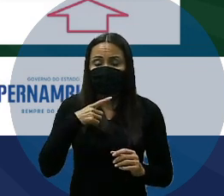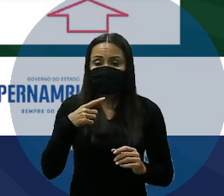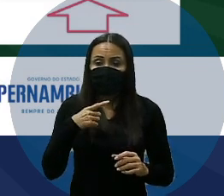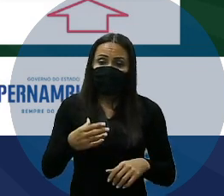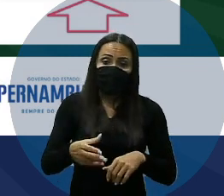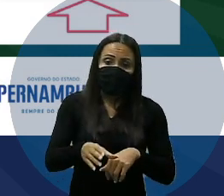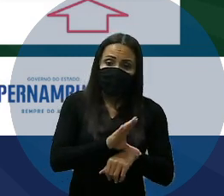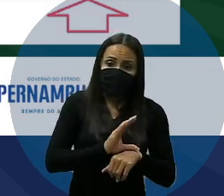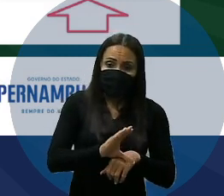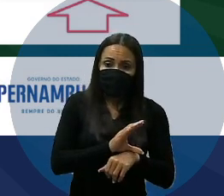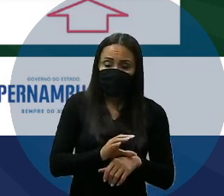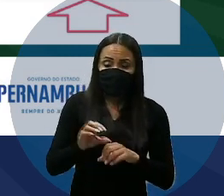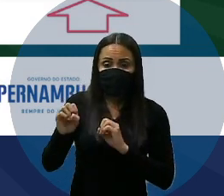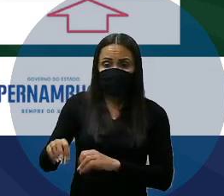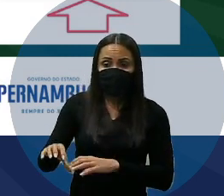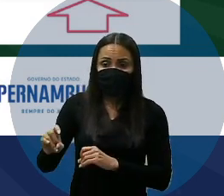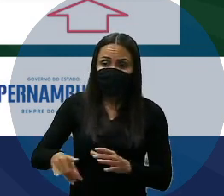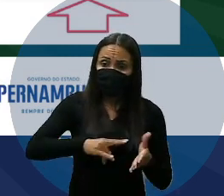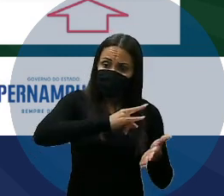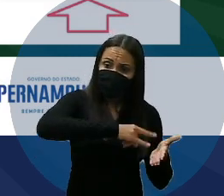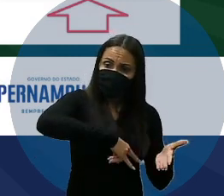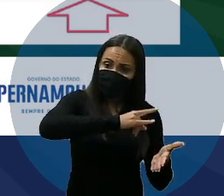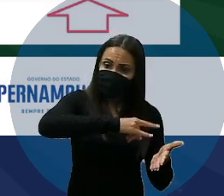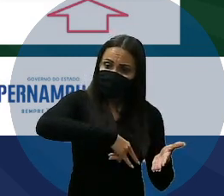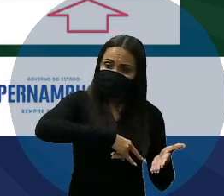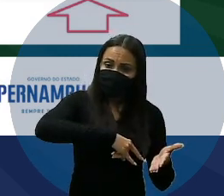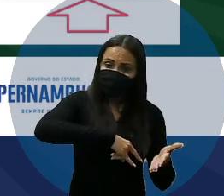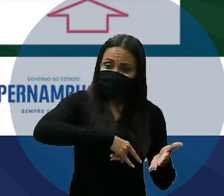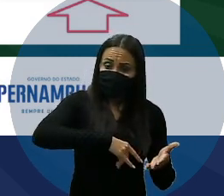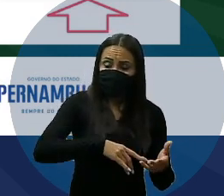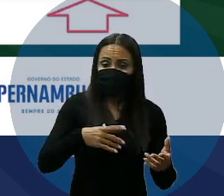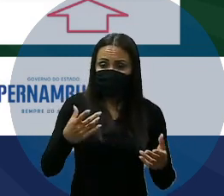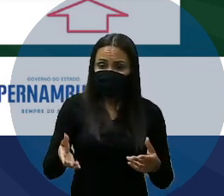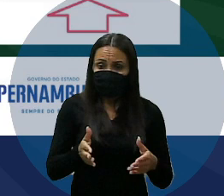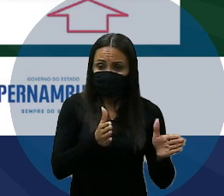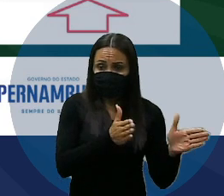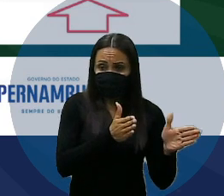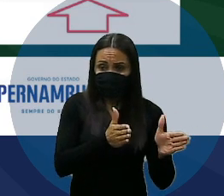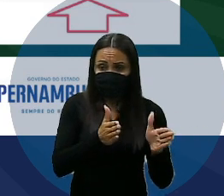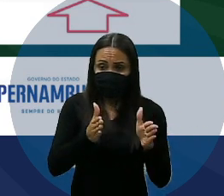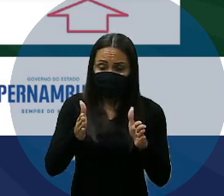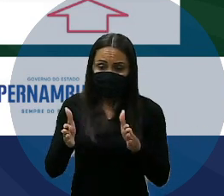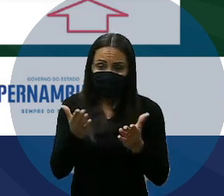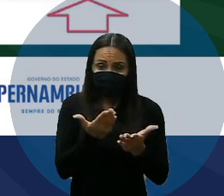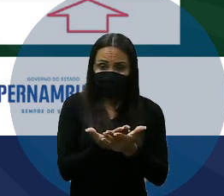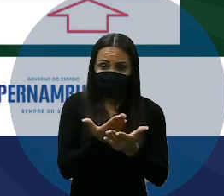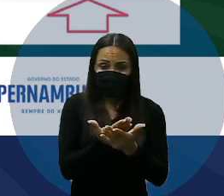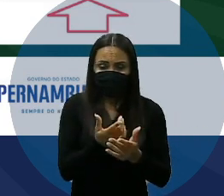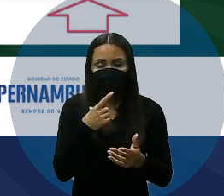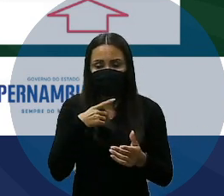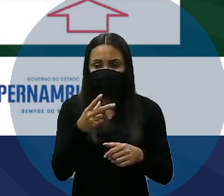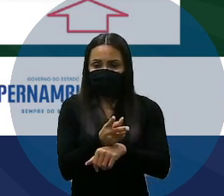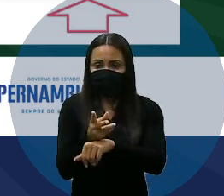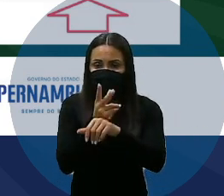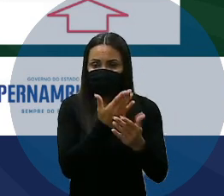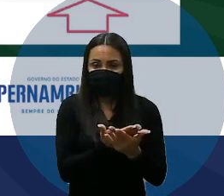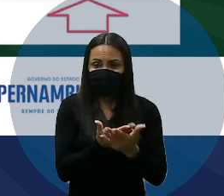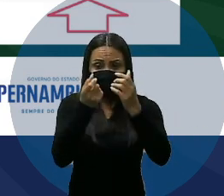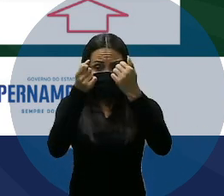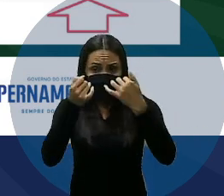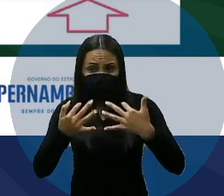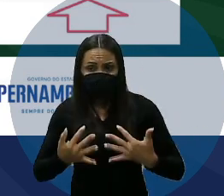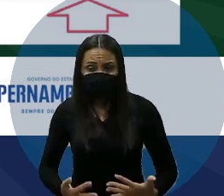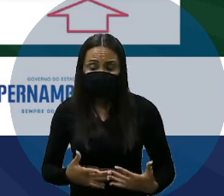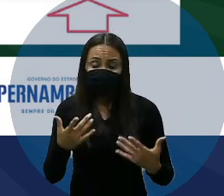o curso de educação fiscal. Então, em um desses módulos tem essa aula, essa videoaula especificamente falando, e aí vocês